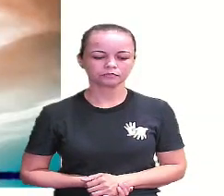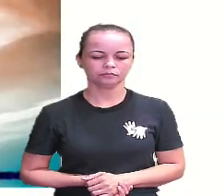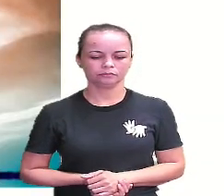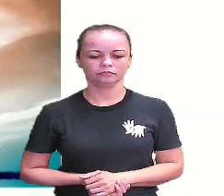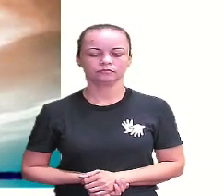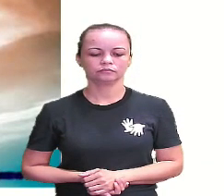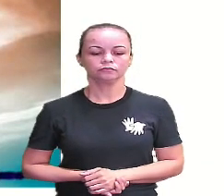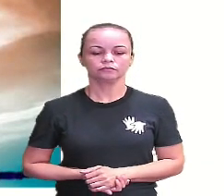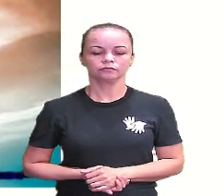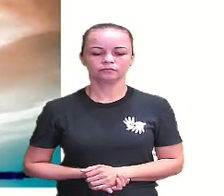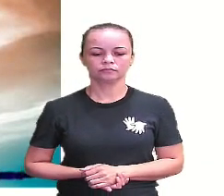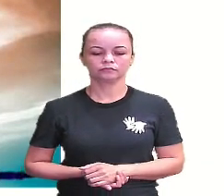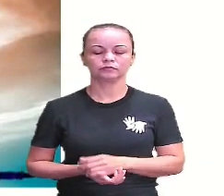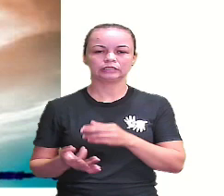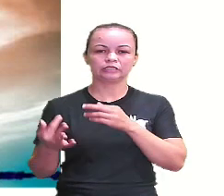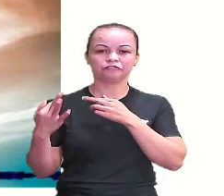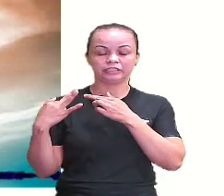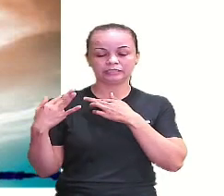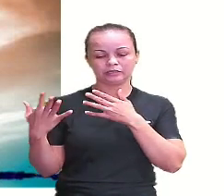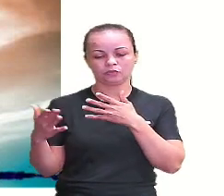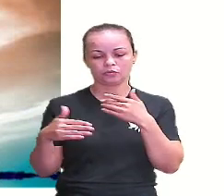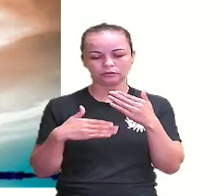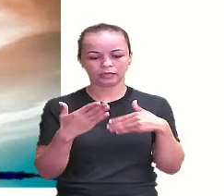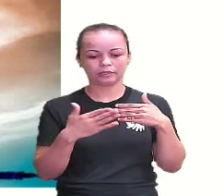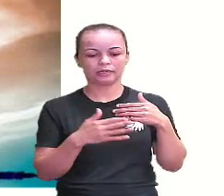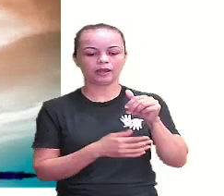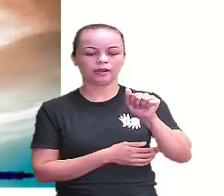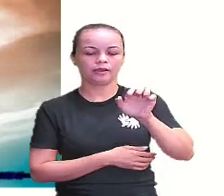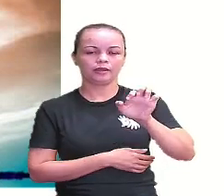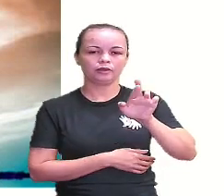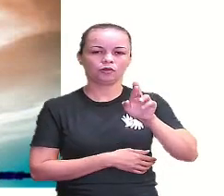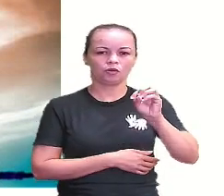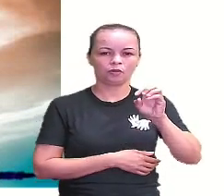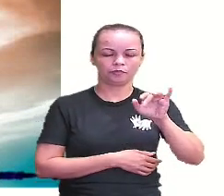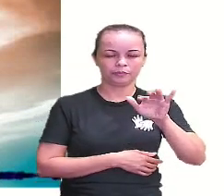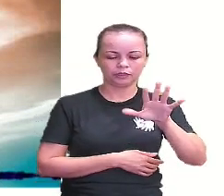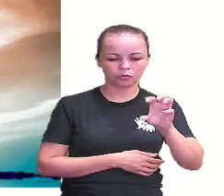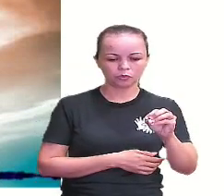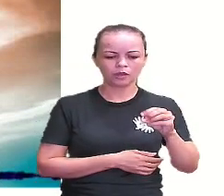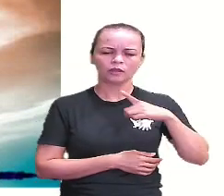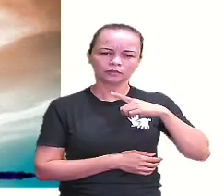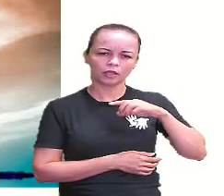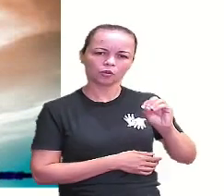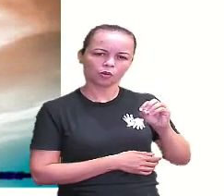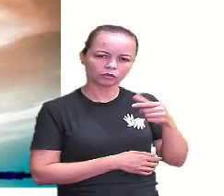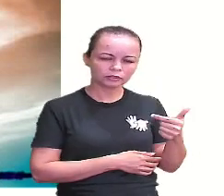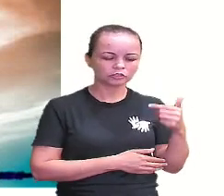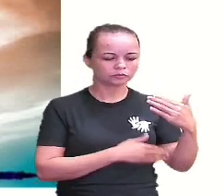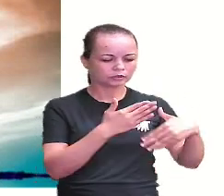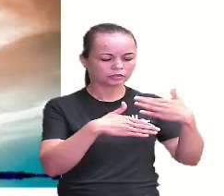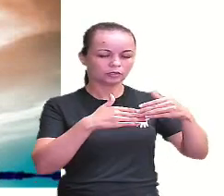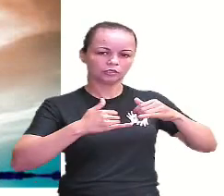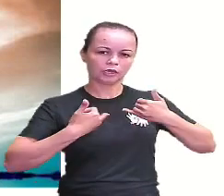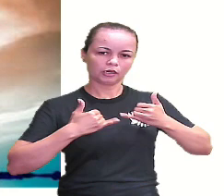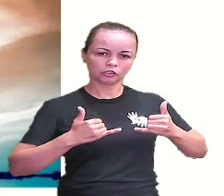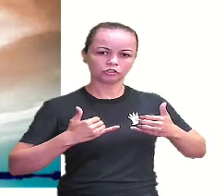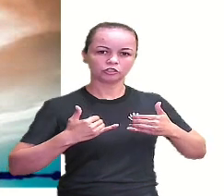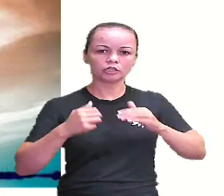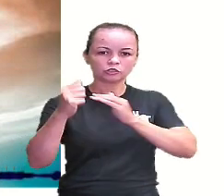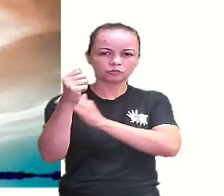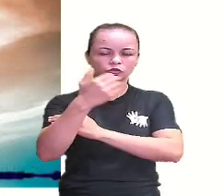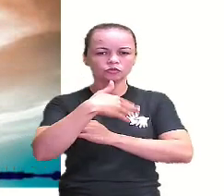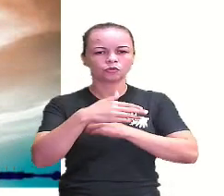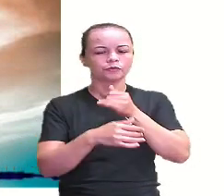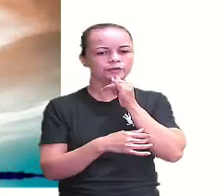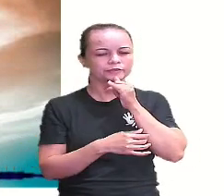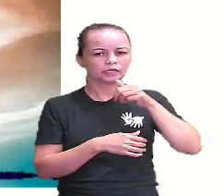definição. No caso do exercício, quando ele é aeróbico. O exercício aeróbico utiliza oxigênio para produzir energia nos músculos. Exemplo,